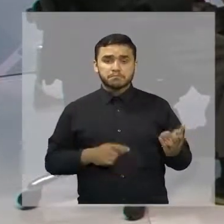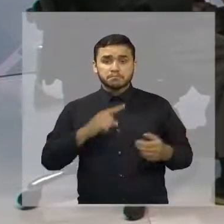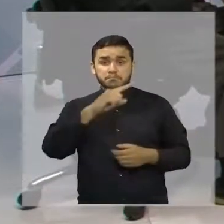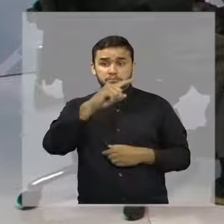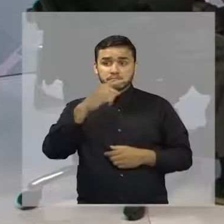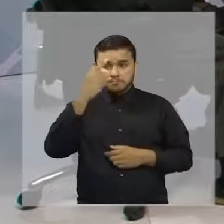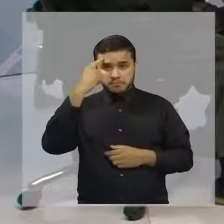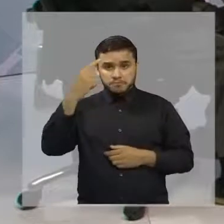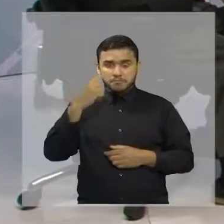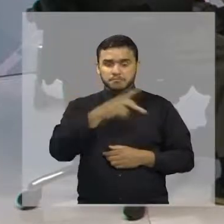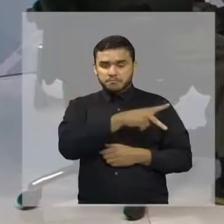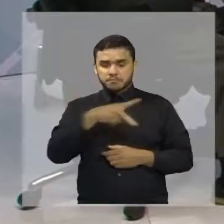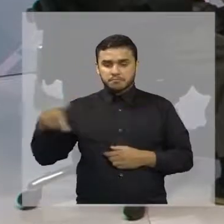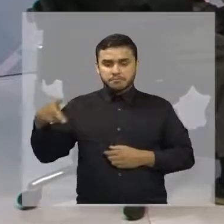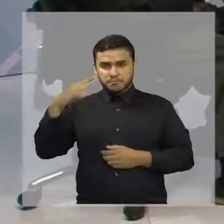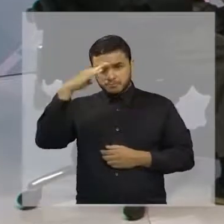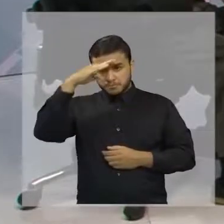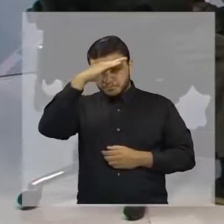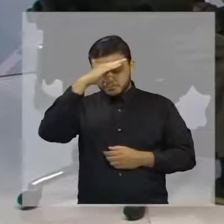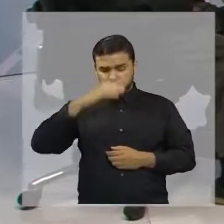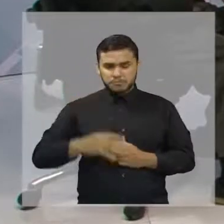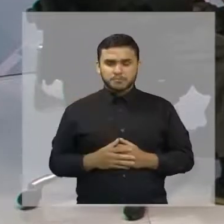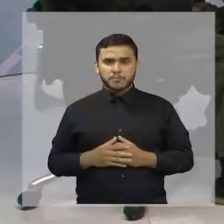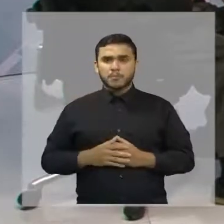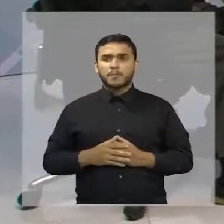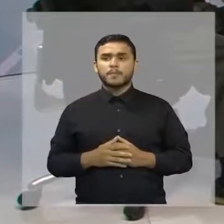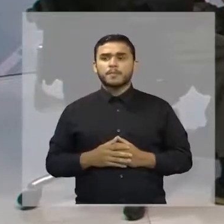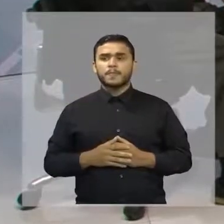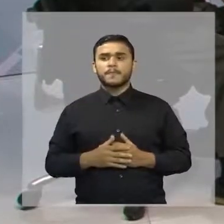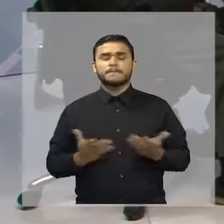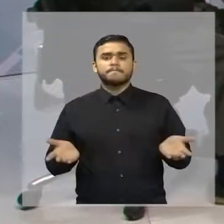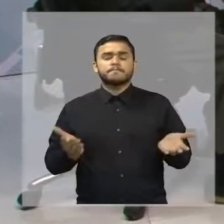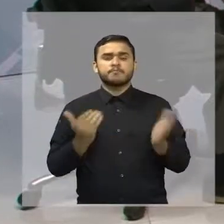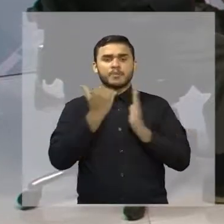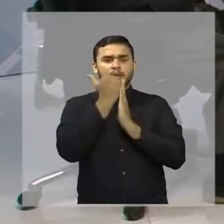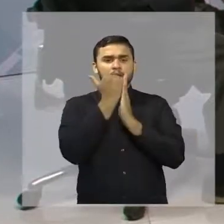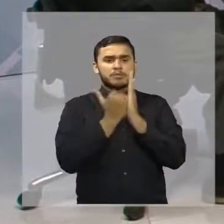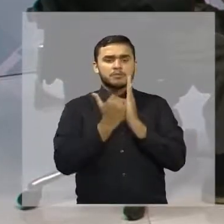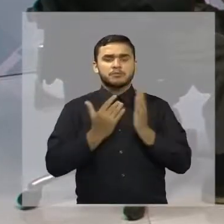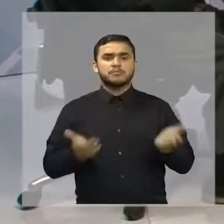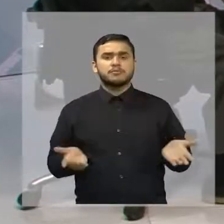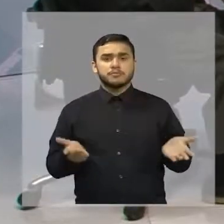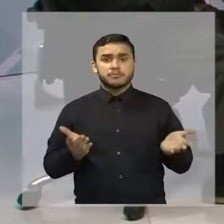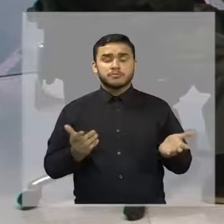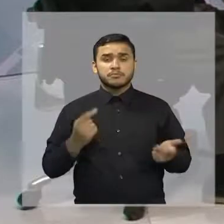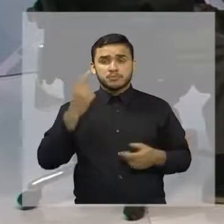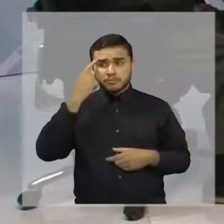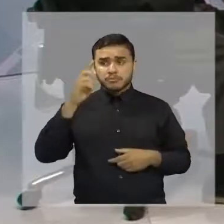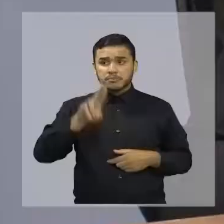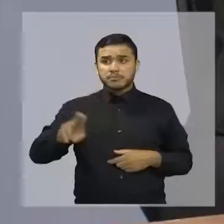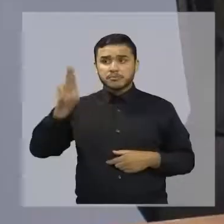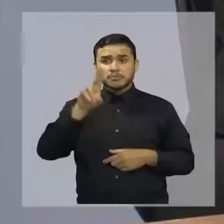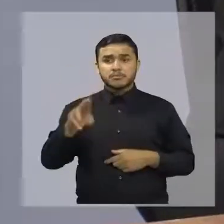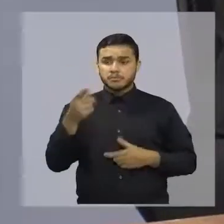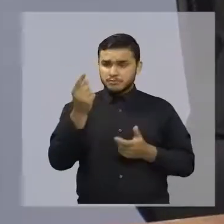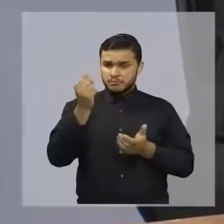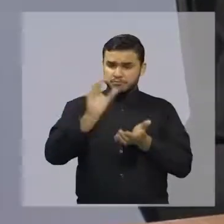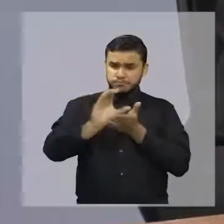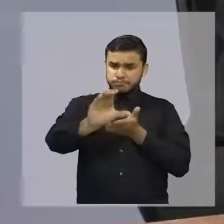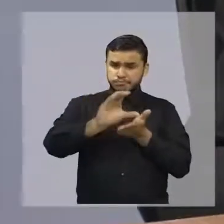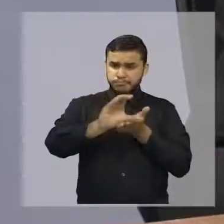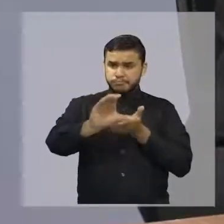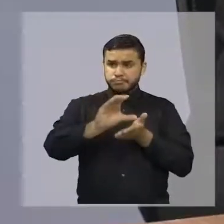governo faz muito bem em cortar. Para que a universidade? Num governo que não dá a menor